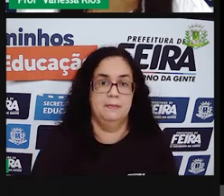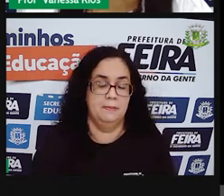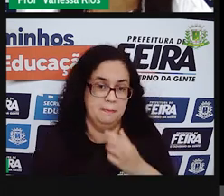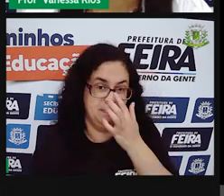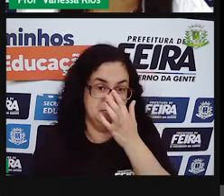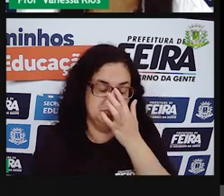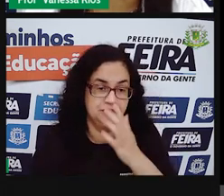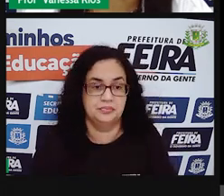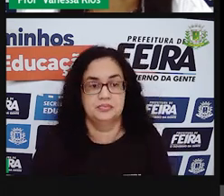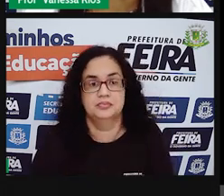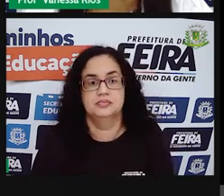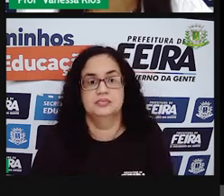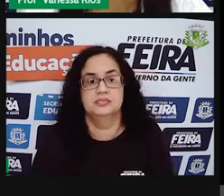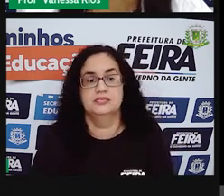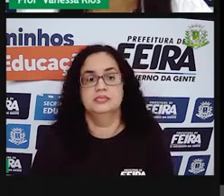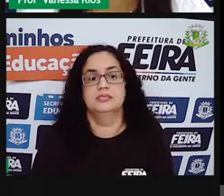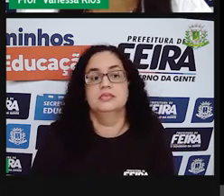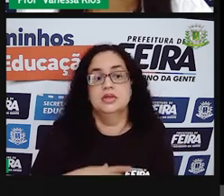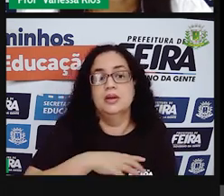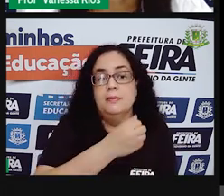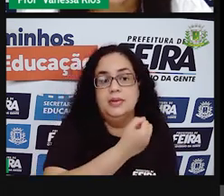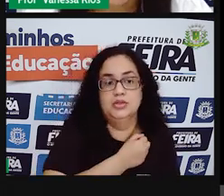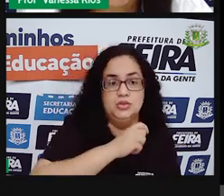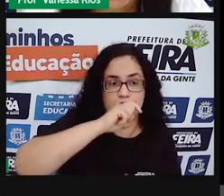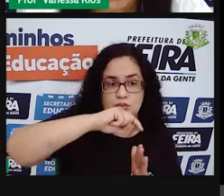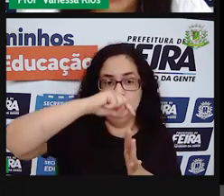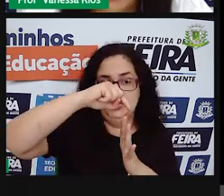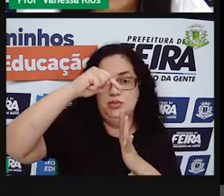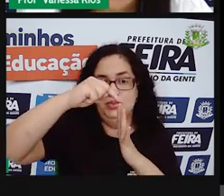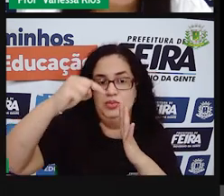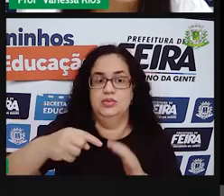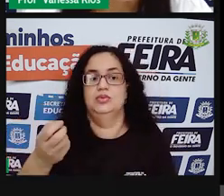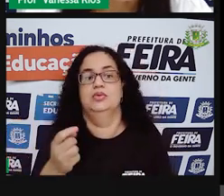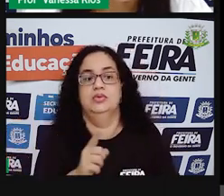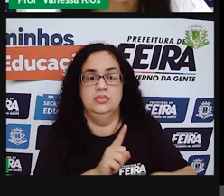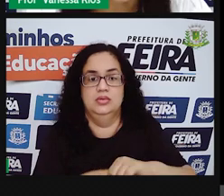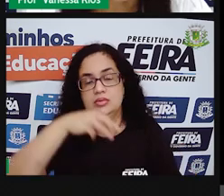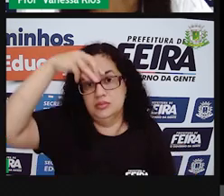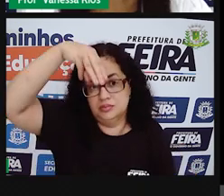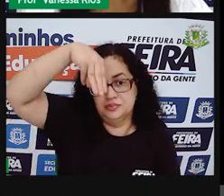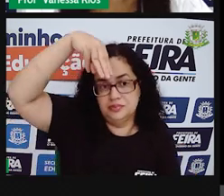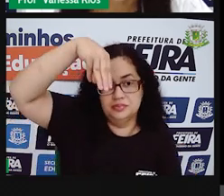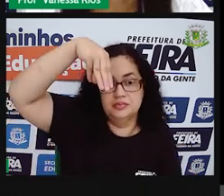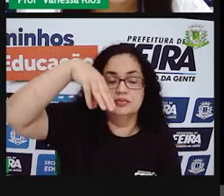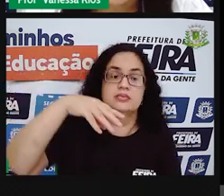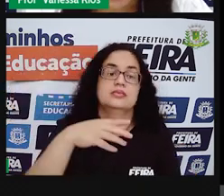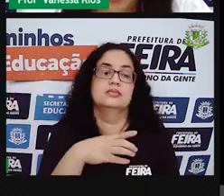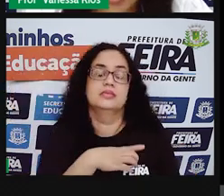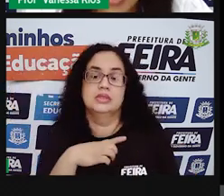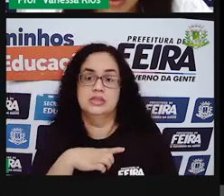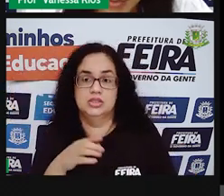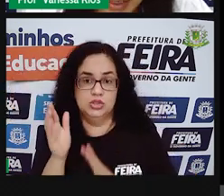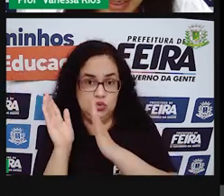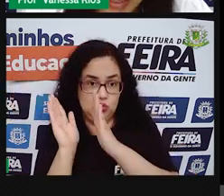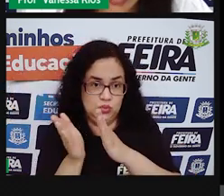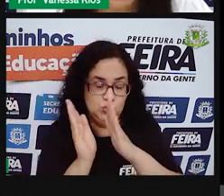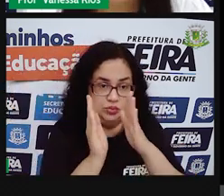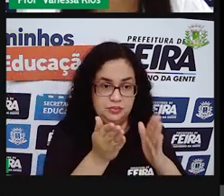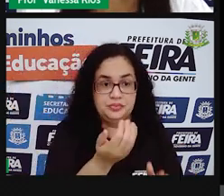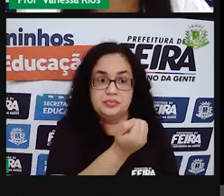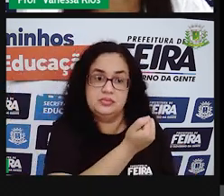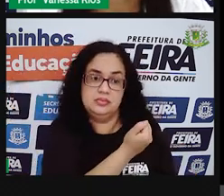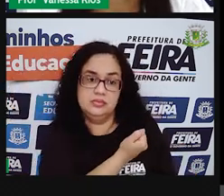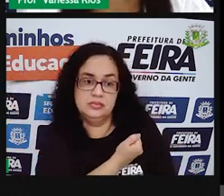5, 30. Parece até os ponteiros aí do relógio marcando os minutos, não é? Então, esta sequência